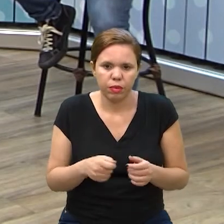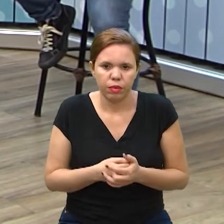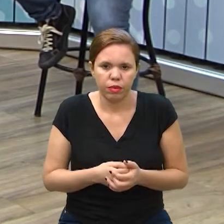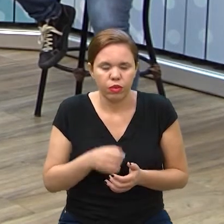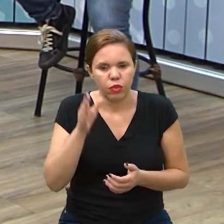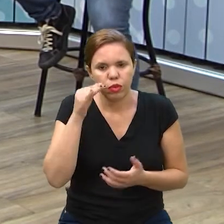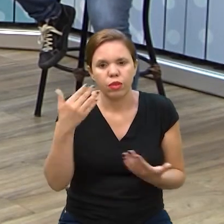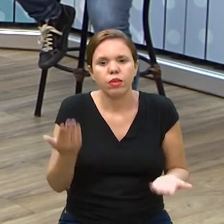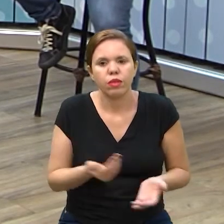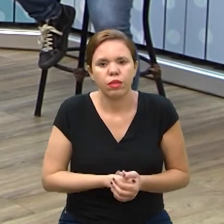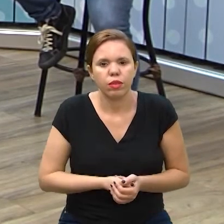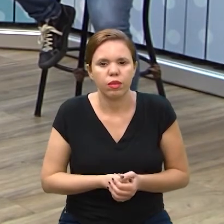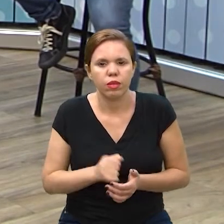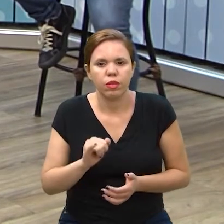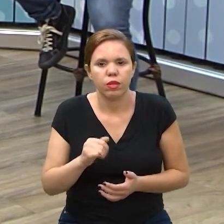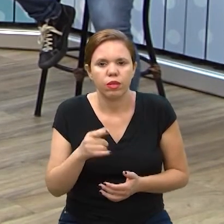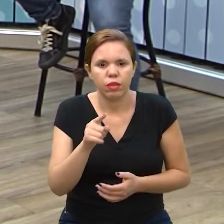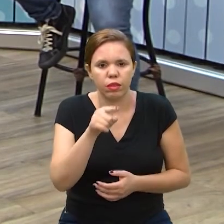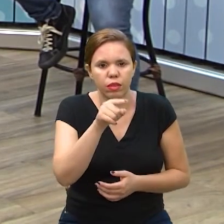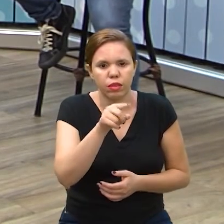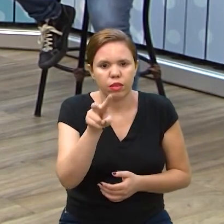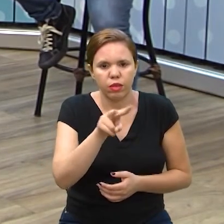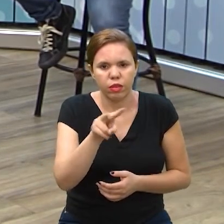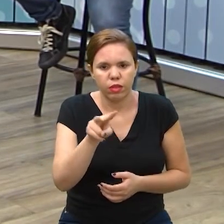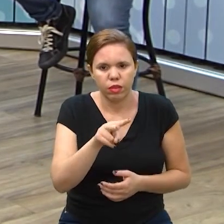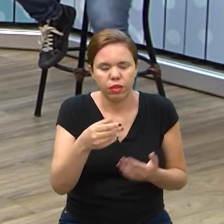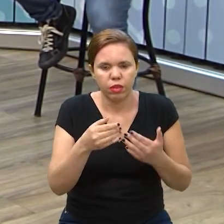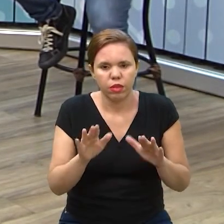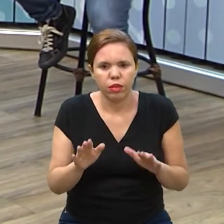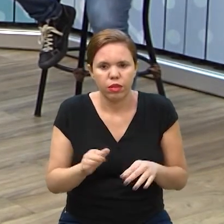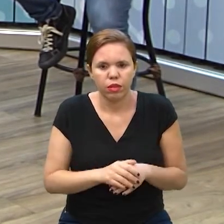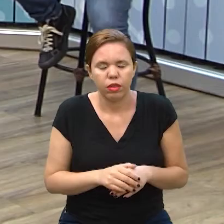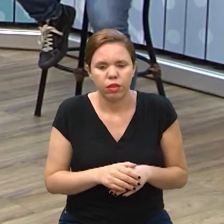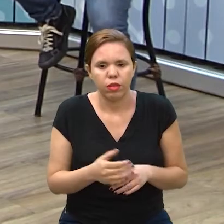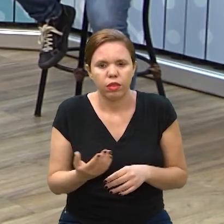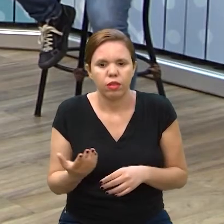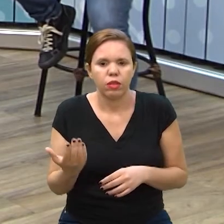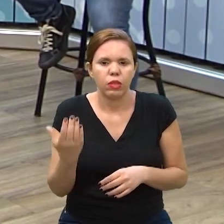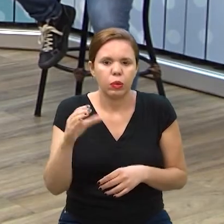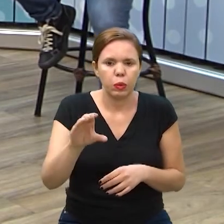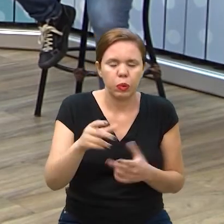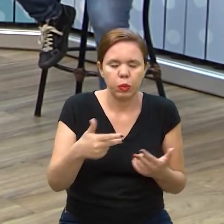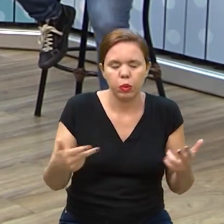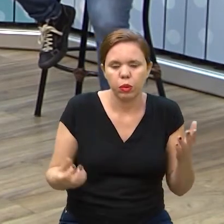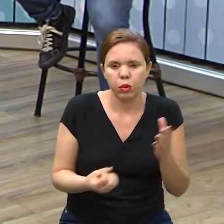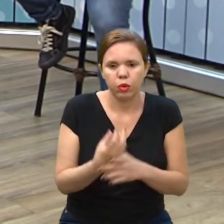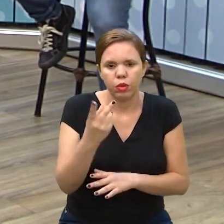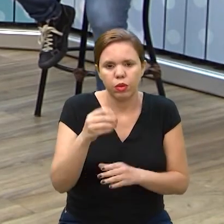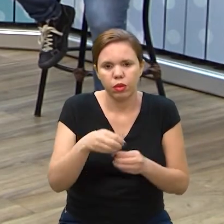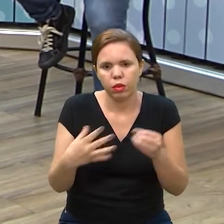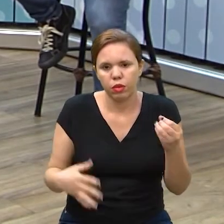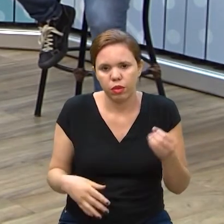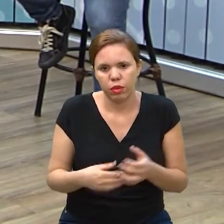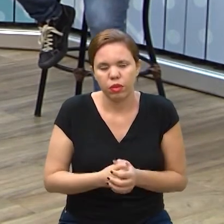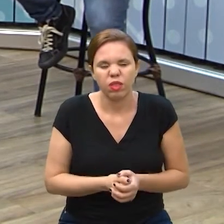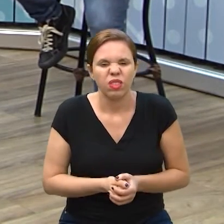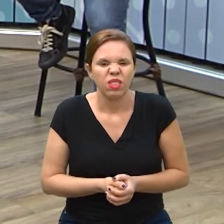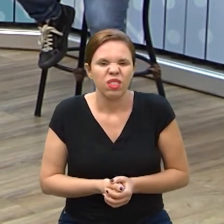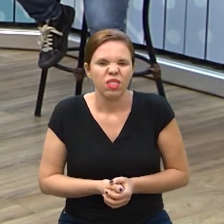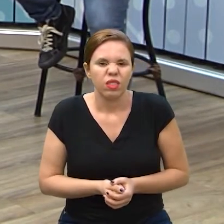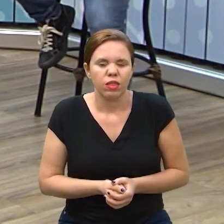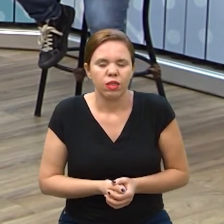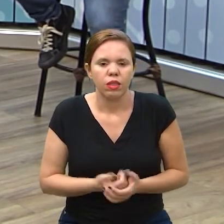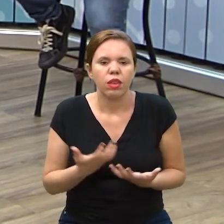entrevista, eu fiquei curioso agora. Se fosse para vocês abrirem um canal ou produzir algum tipo de conteúdo,